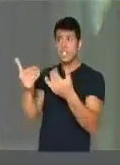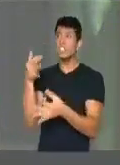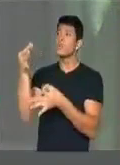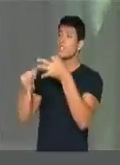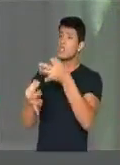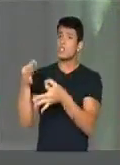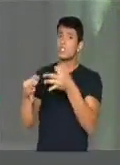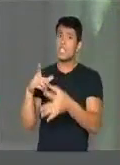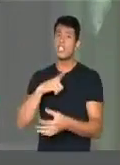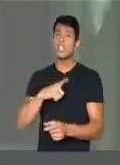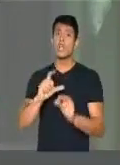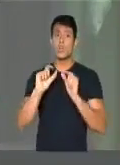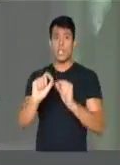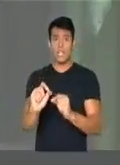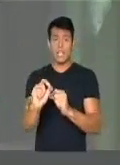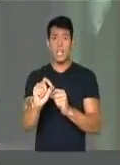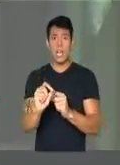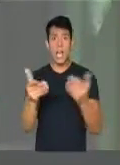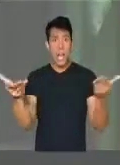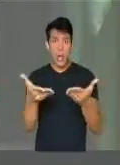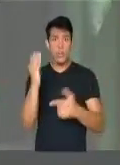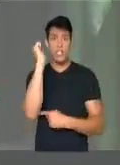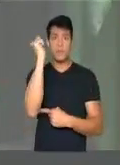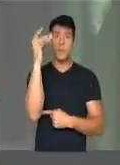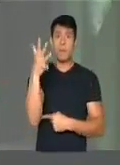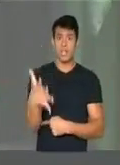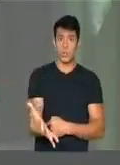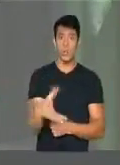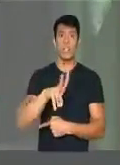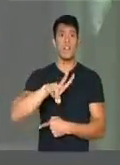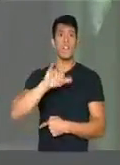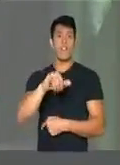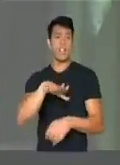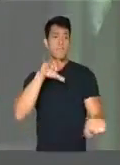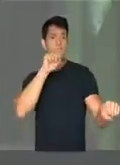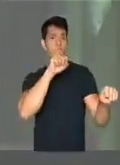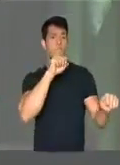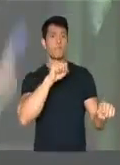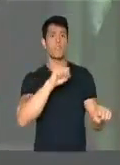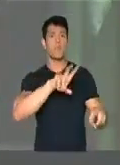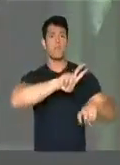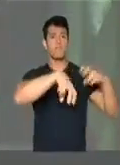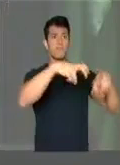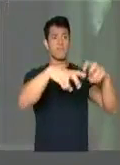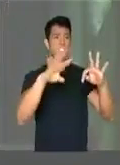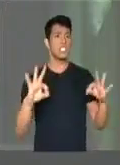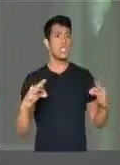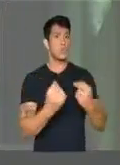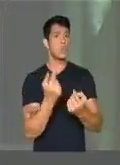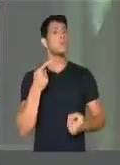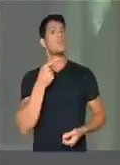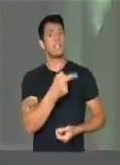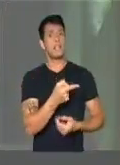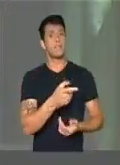tenho informação que esta madrugada vão querer violentar o direito dos trabalhadores. Minha solidariedade.